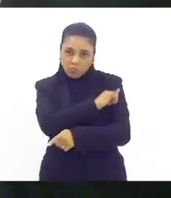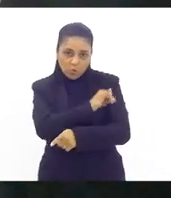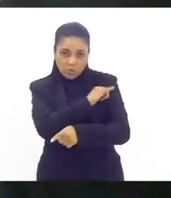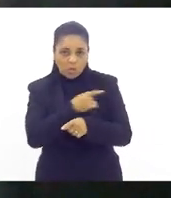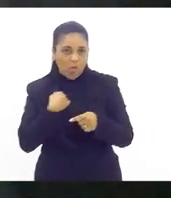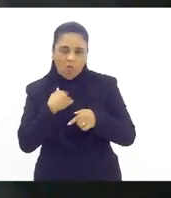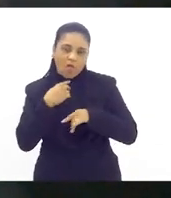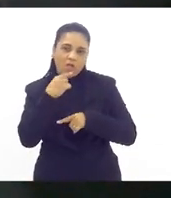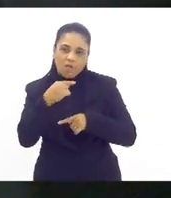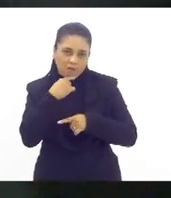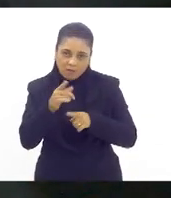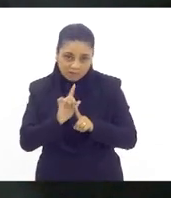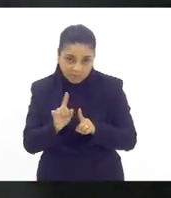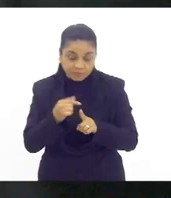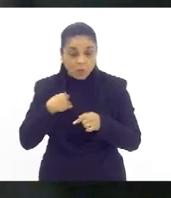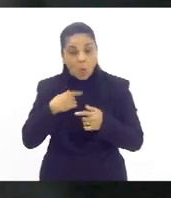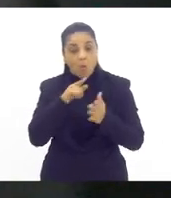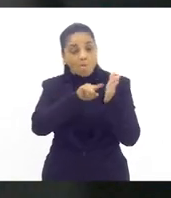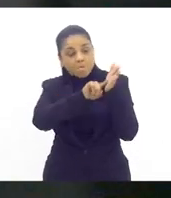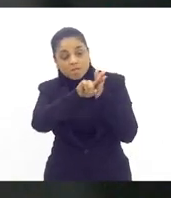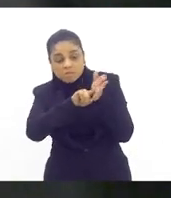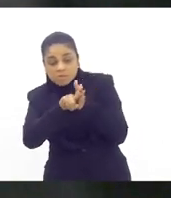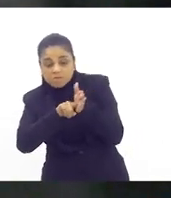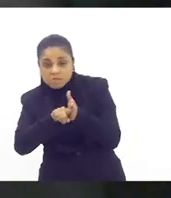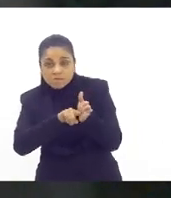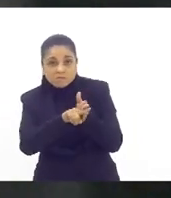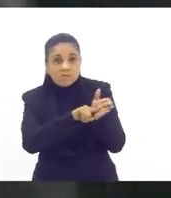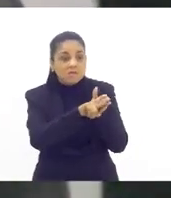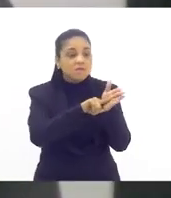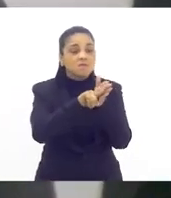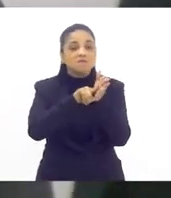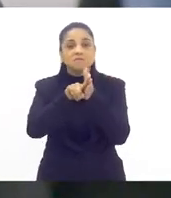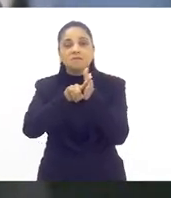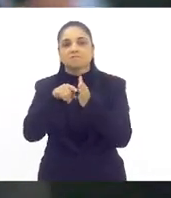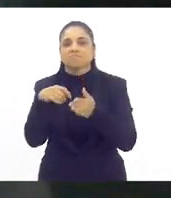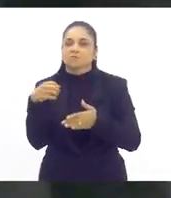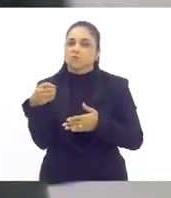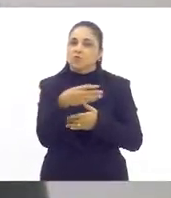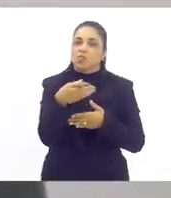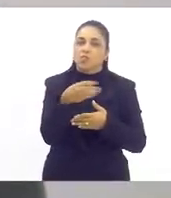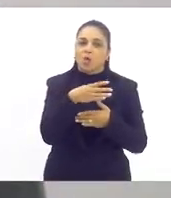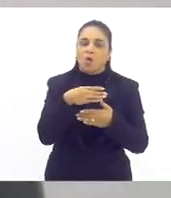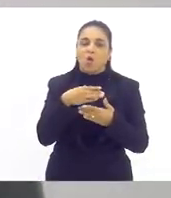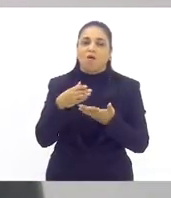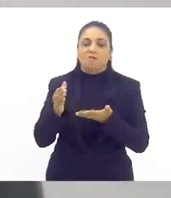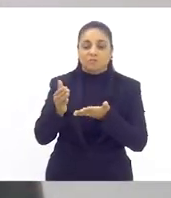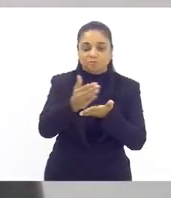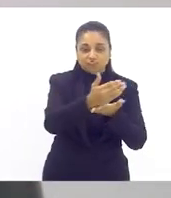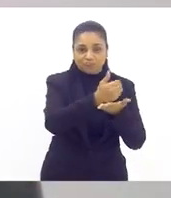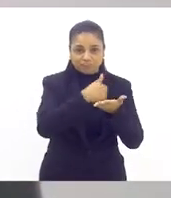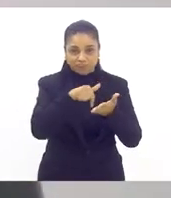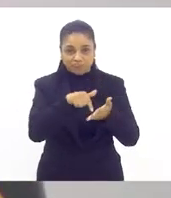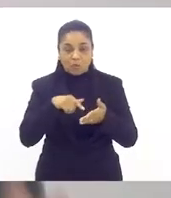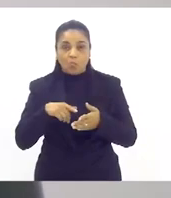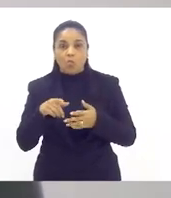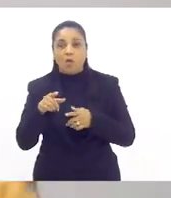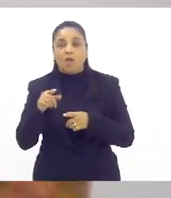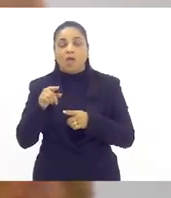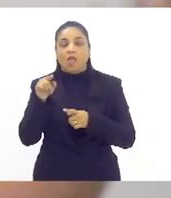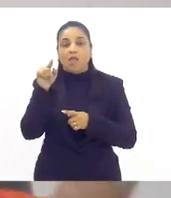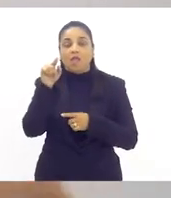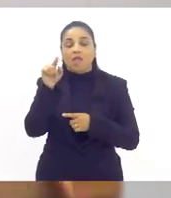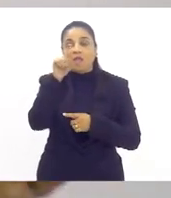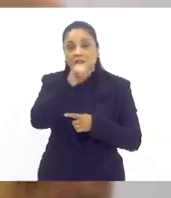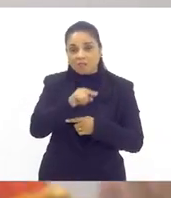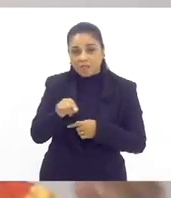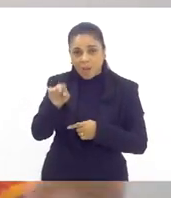em duas pesquisas que são pesquisas recentes publicada pelo Itaú canal e anunciada